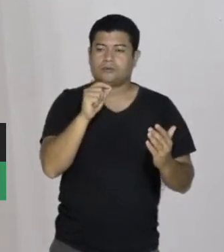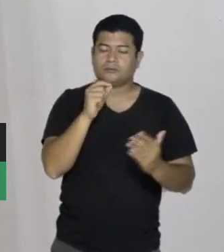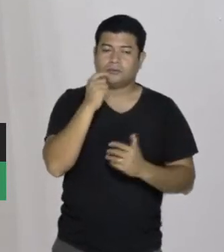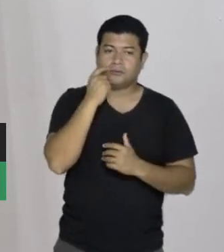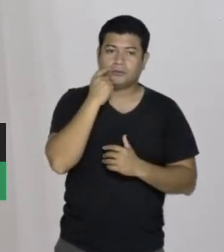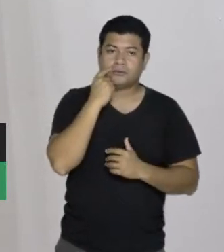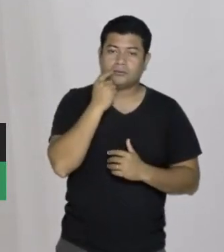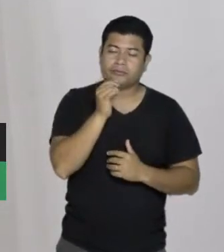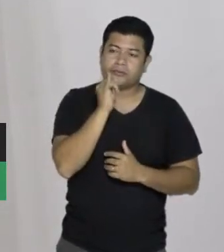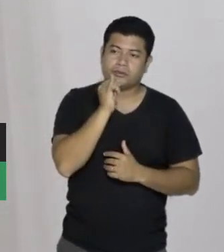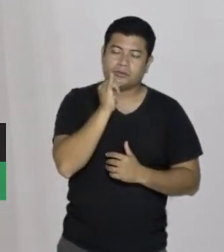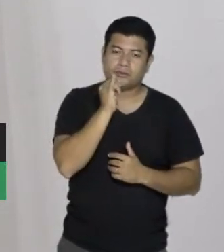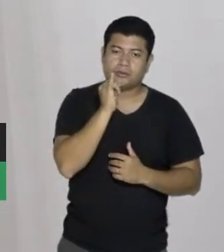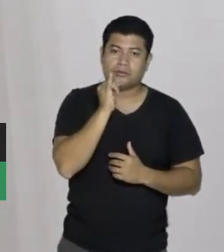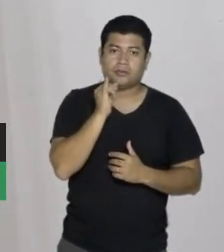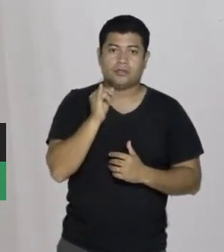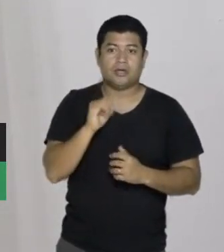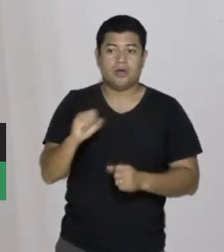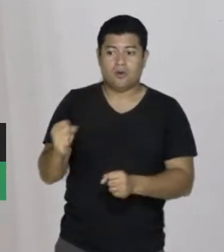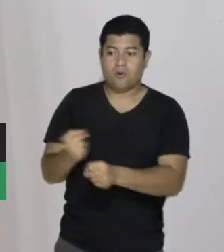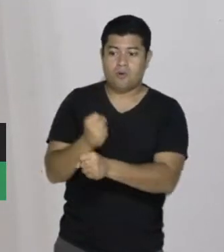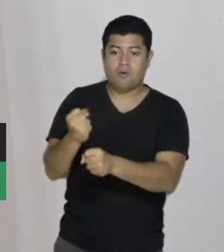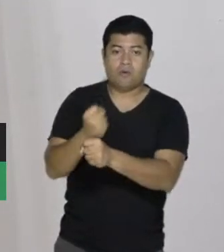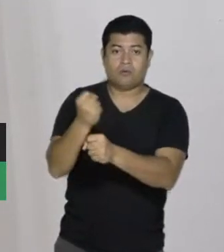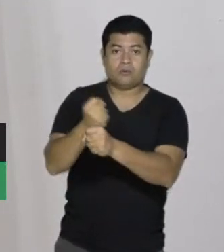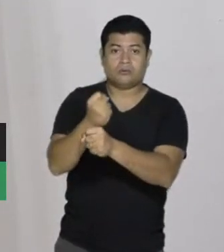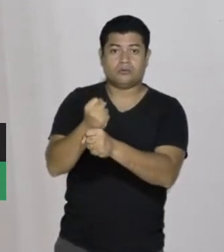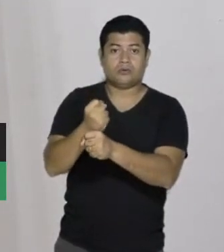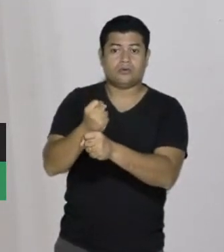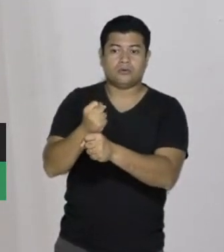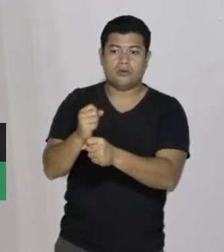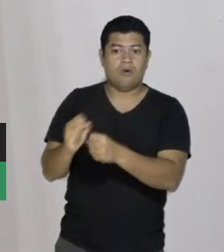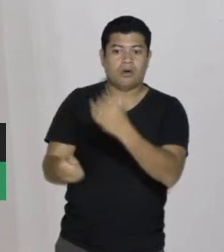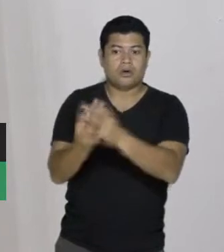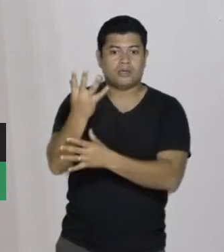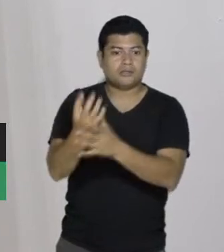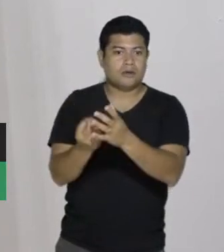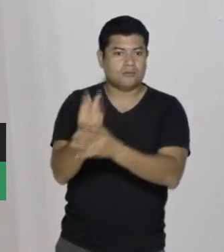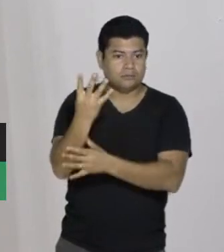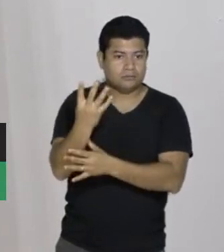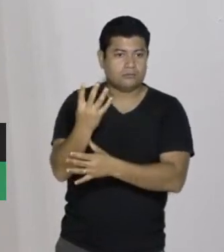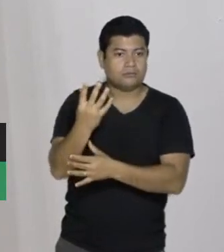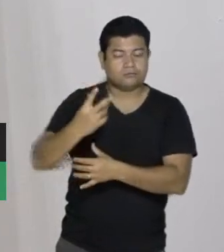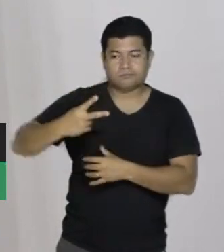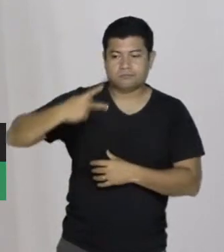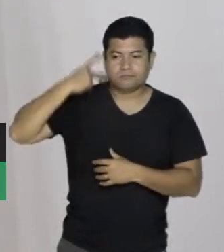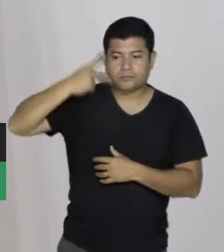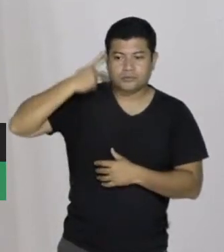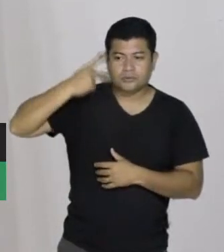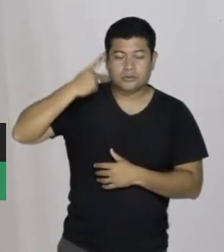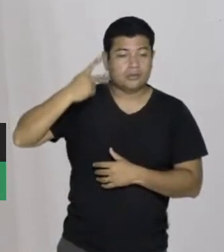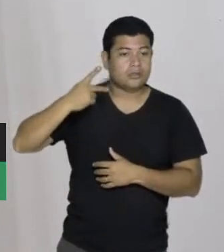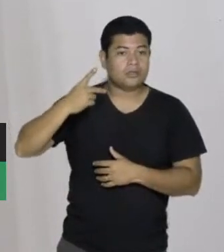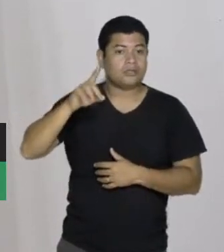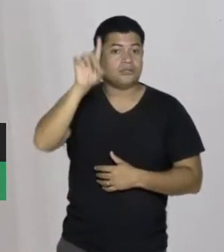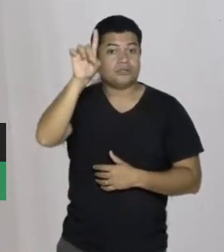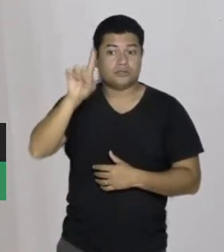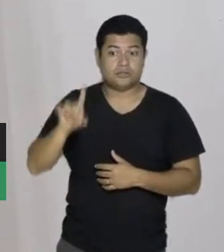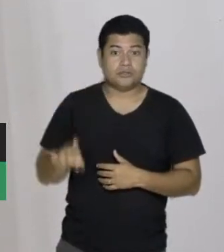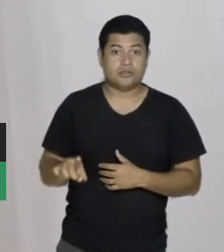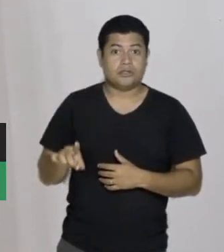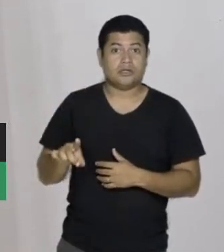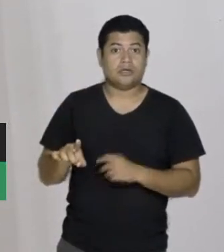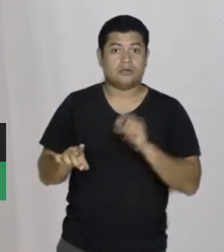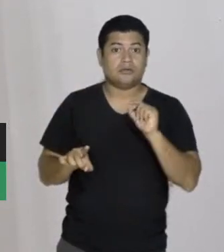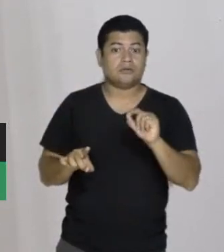a construção de uma política de direitos a criação de